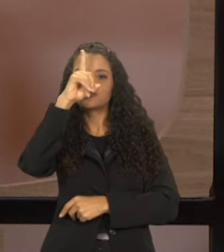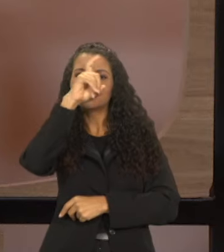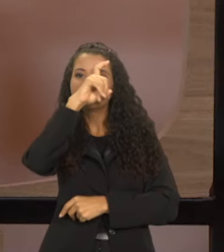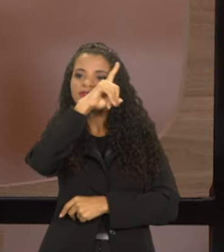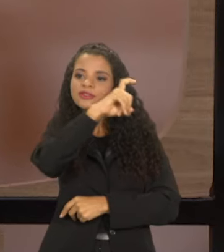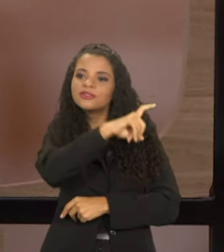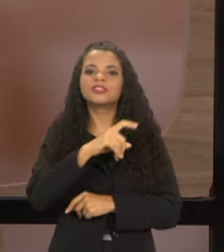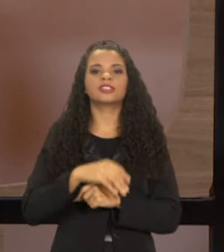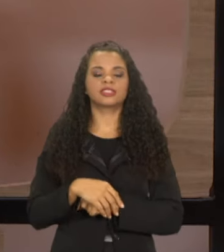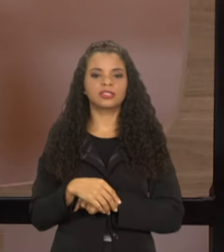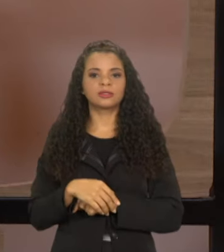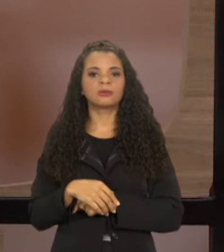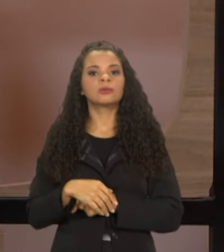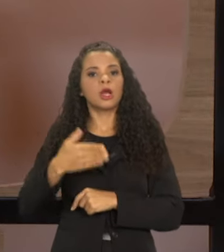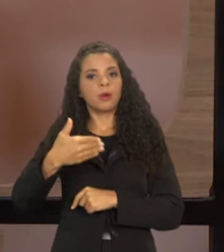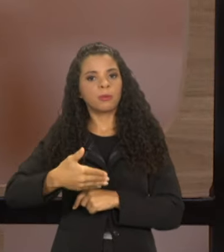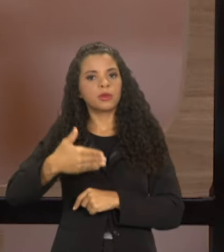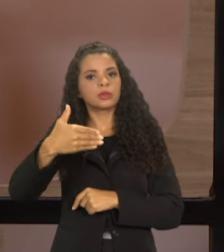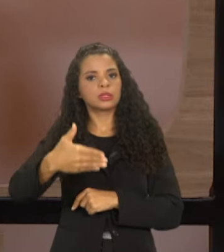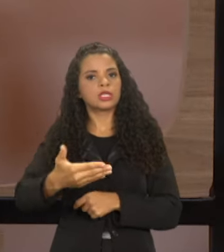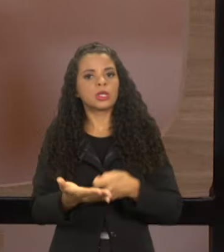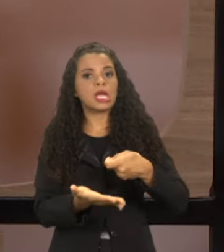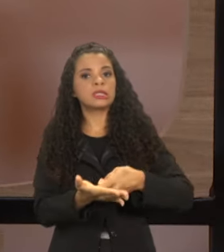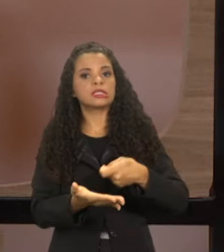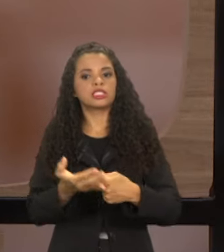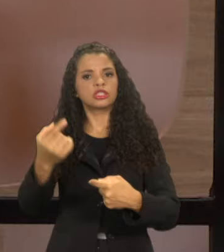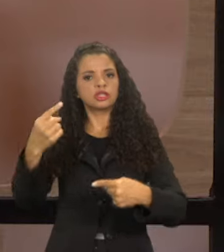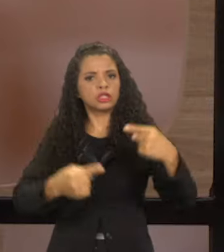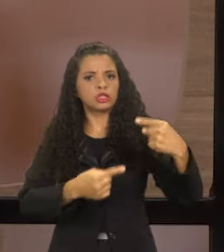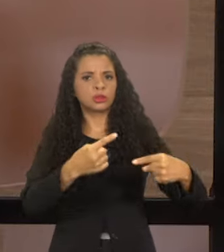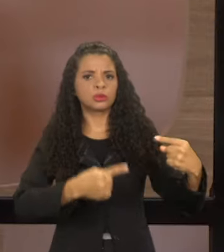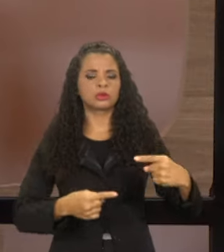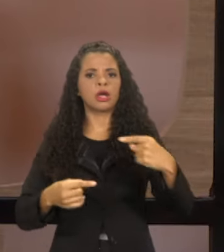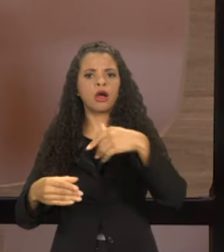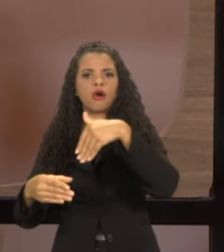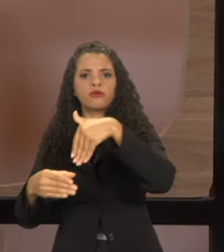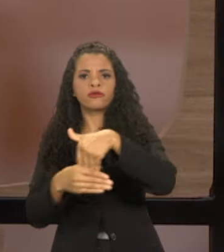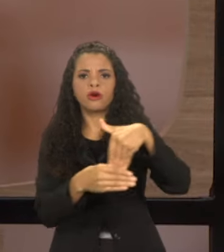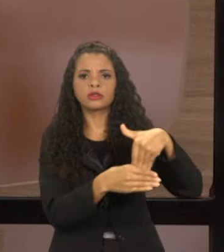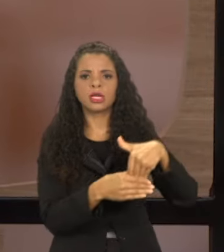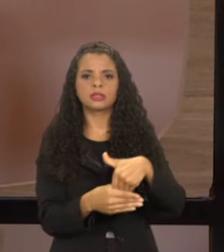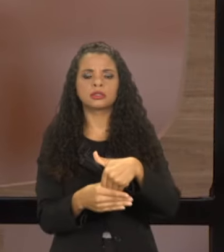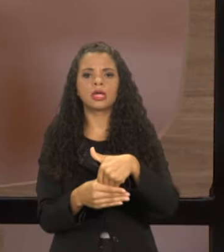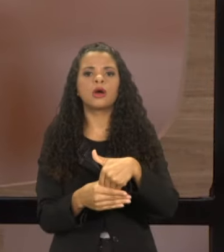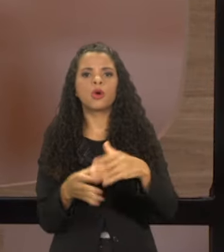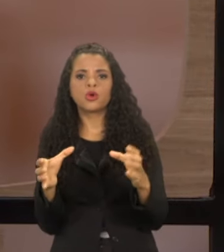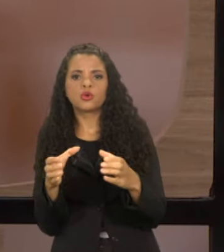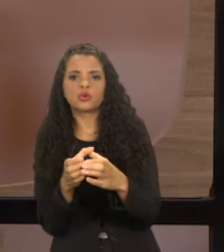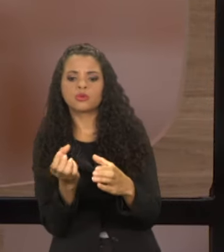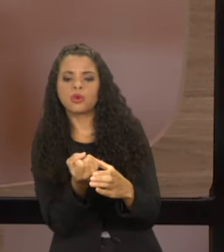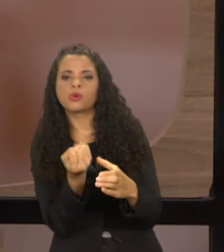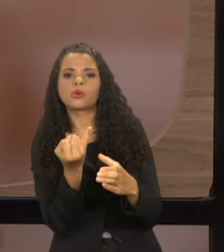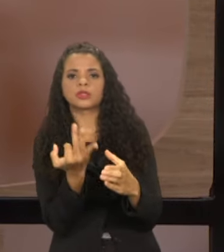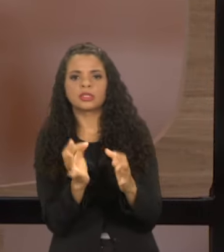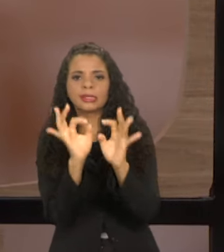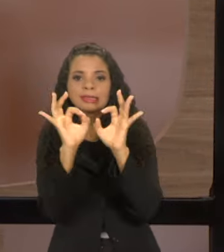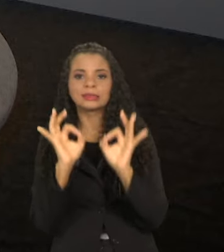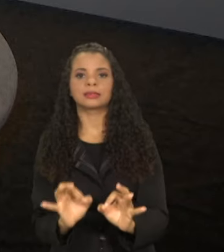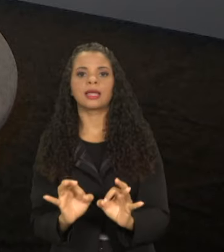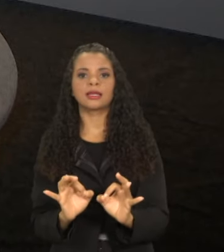que exige uma discussão, uma deliberação, um quórum de aprovação específico e difícil de